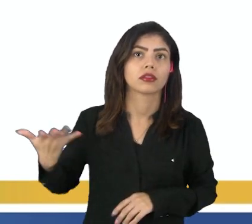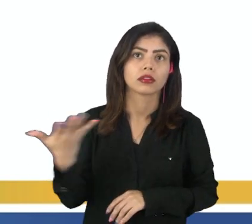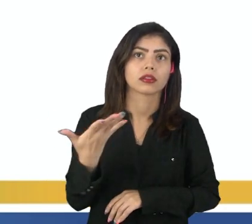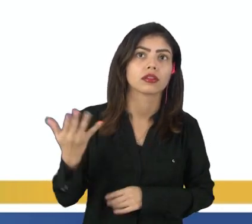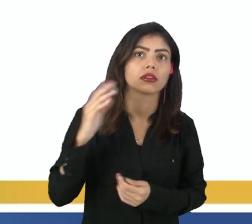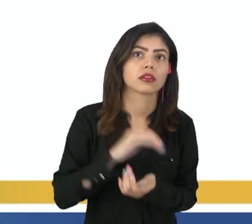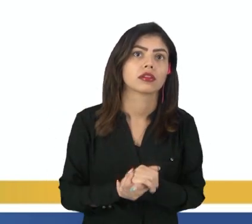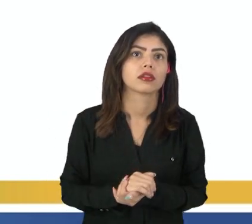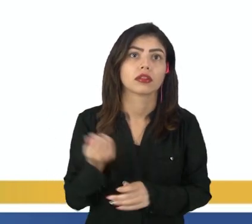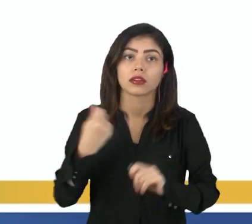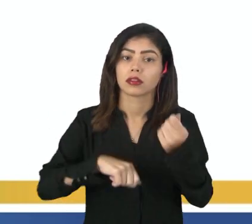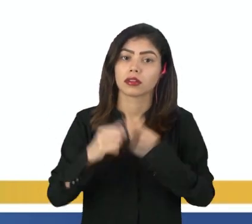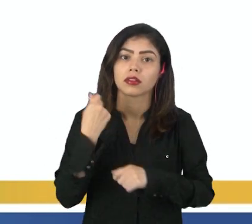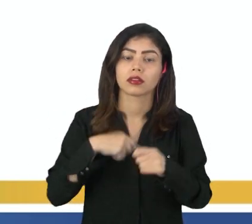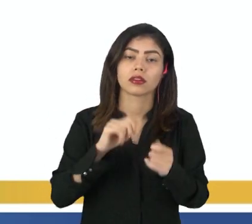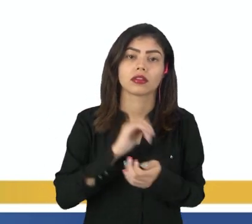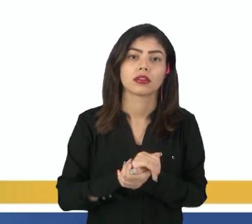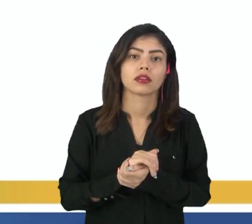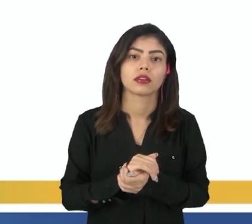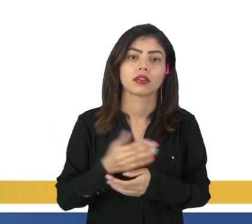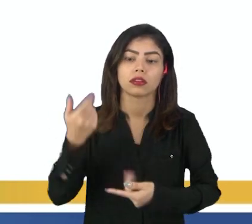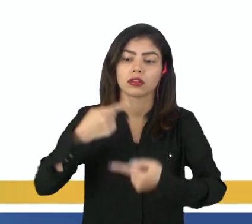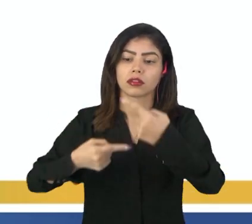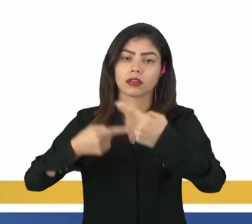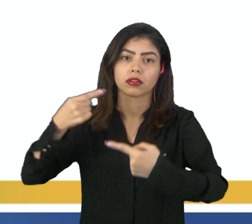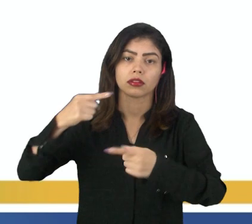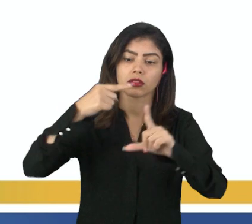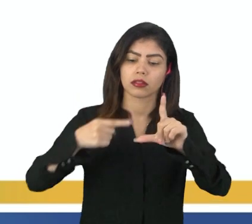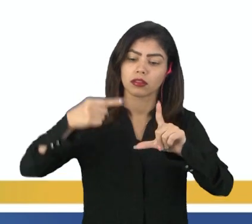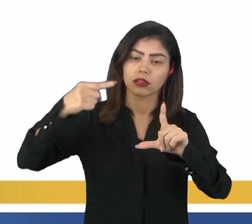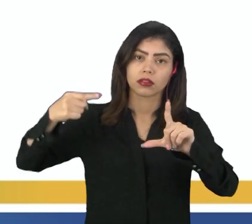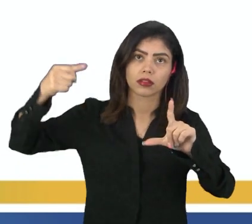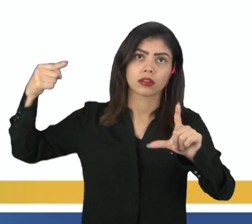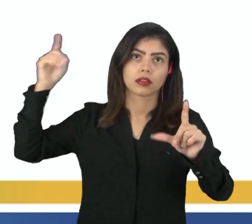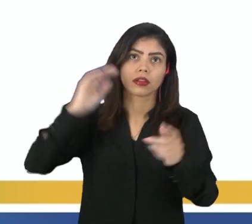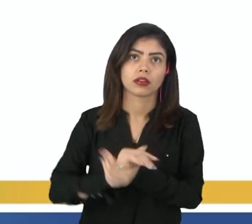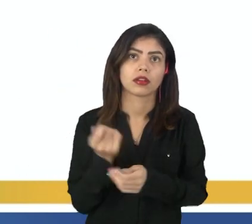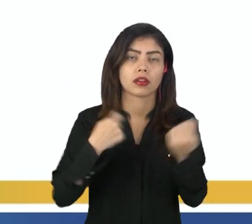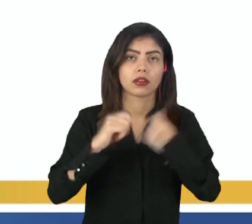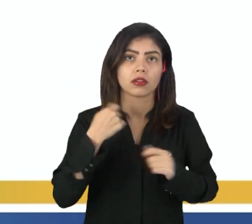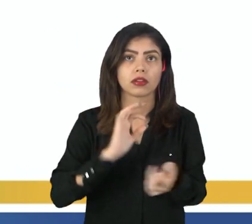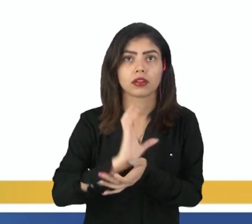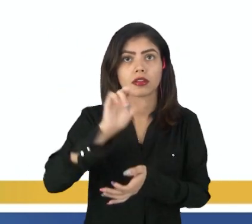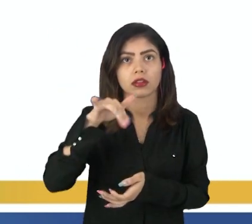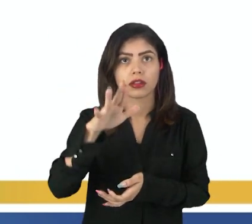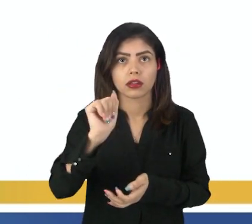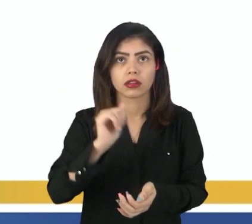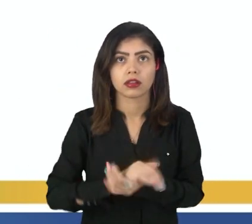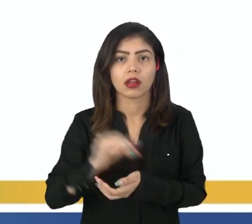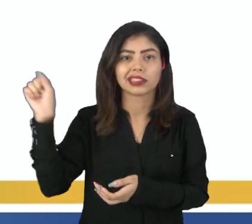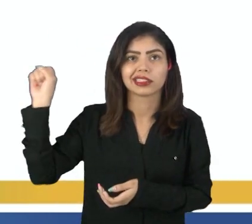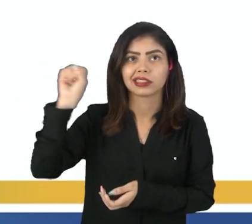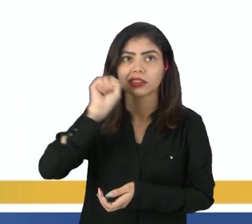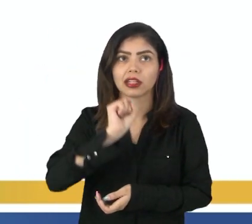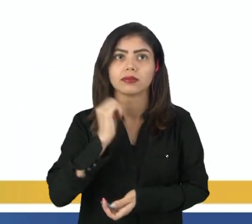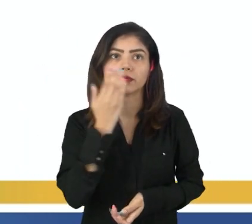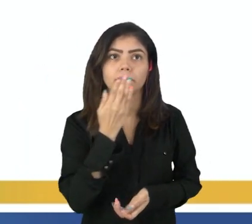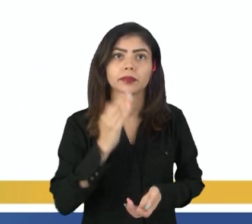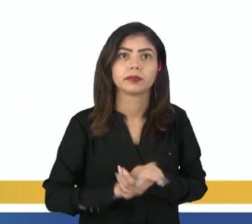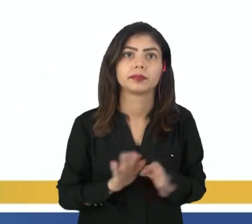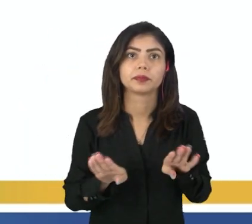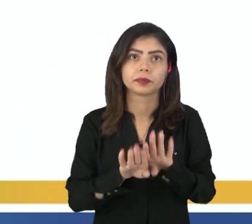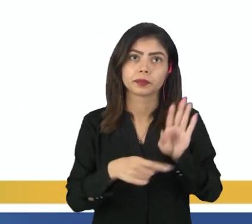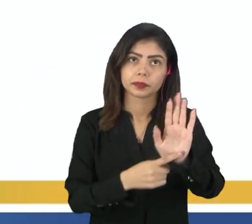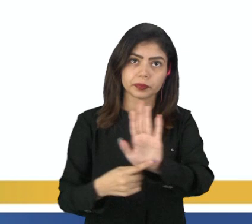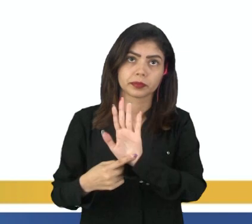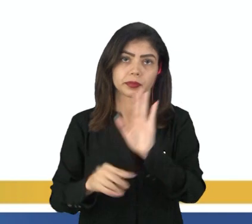em ciclos econômicos, que se alternavam inicialmente com o pau-brasil, depois a cana-de-açúcar, os metais preciosos e